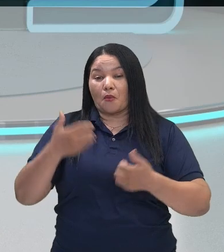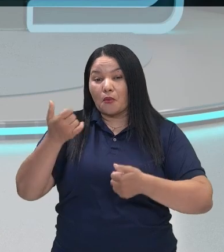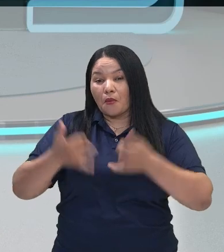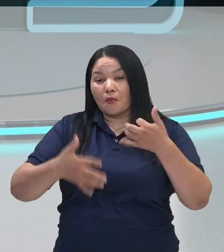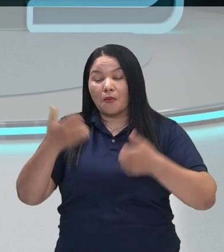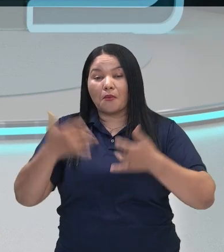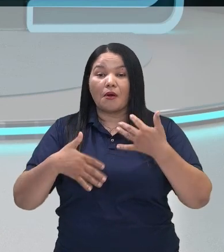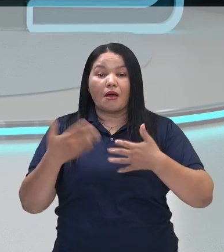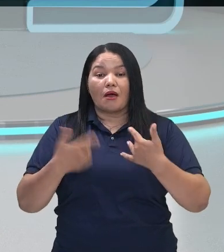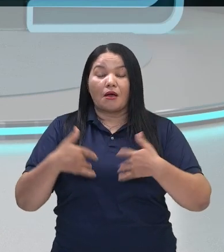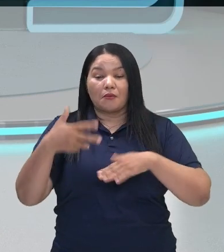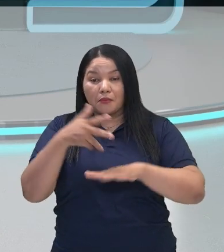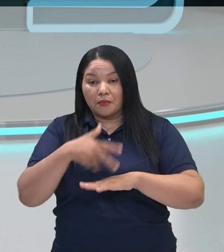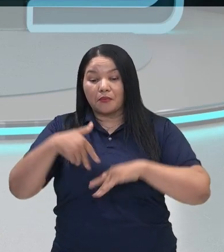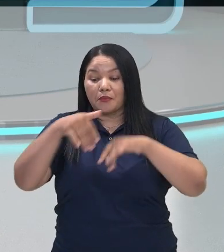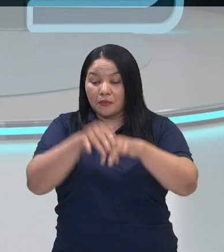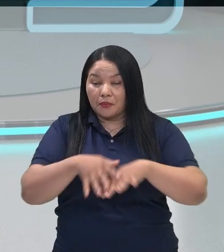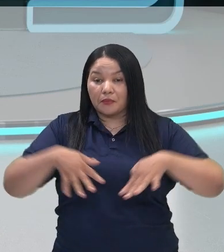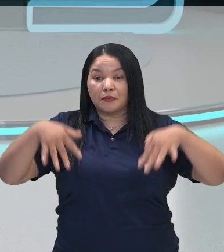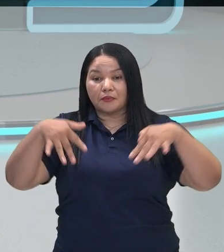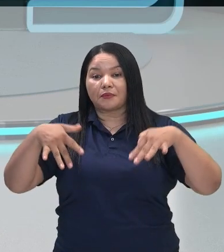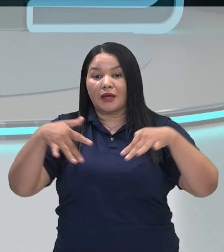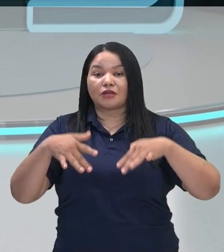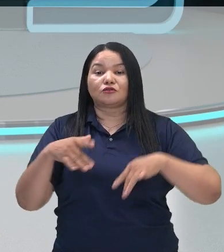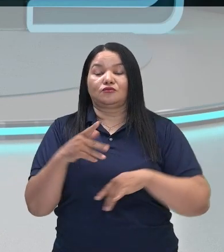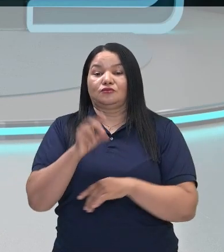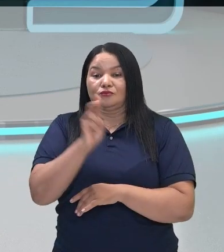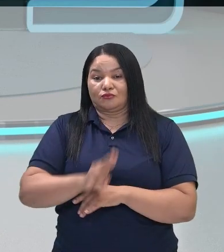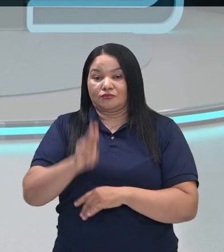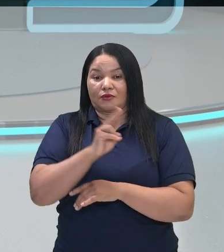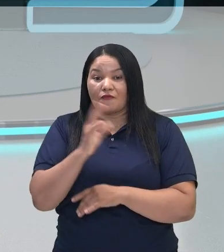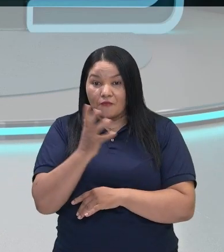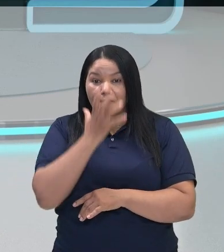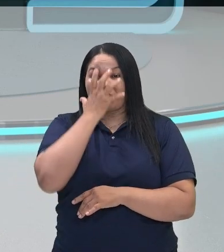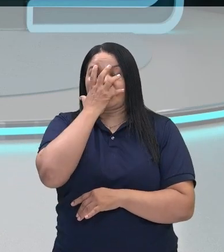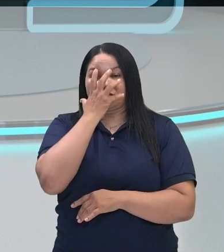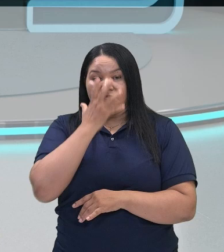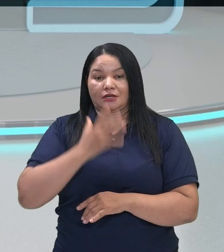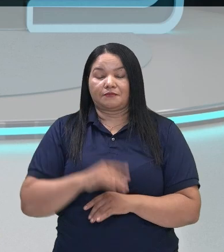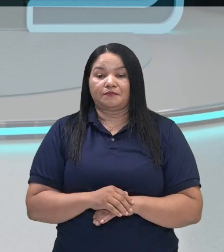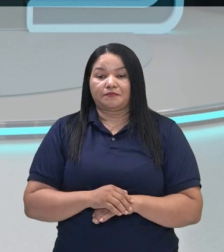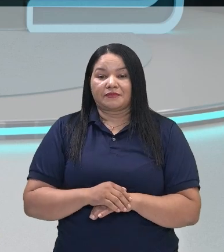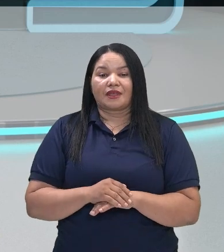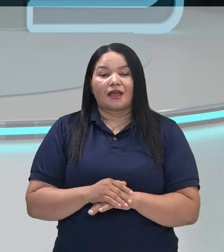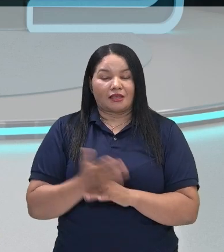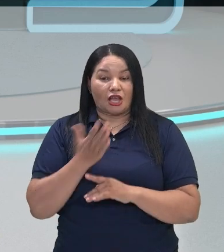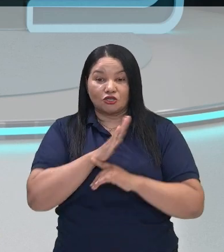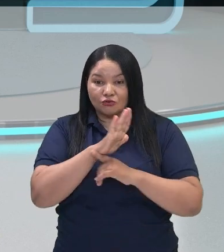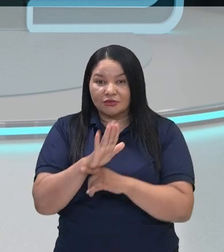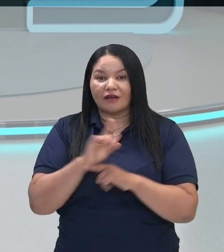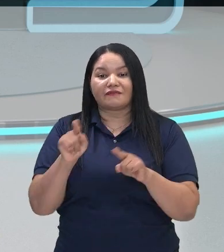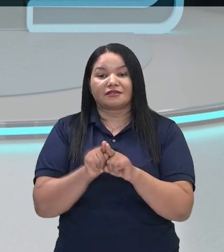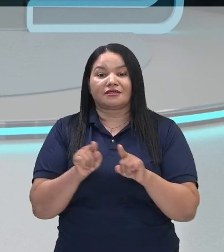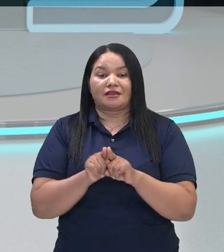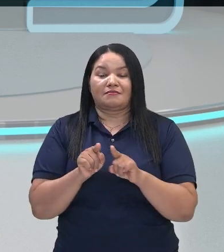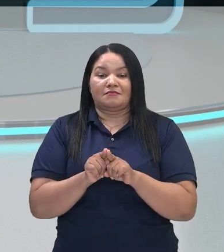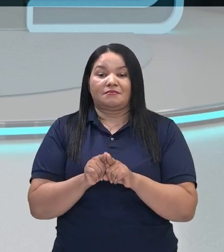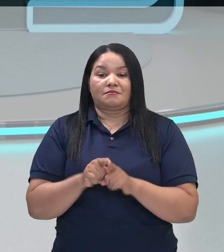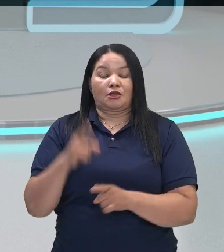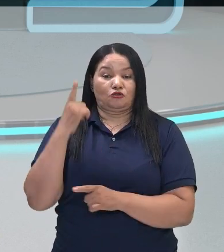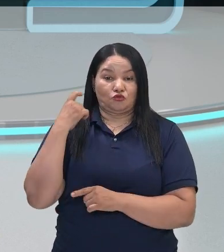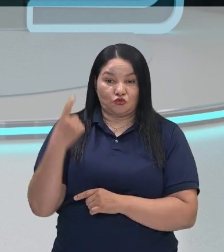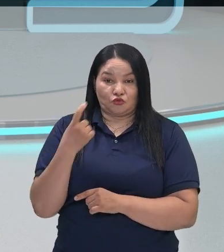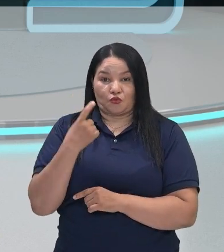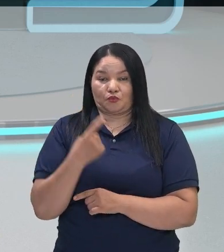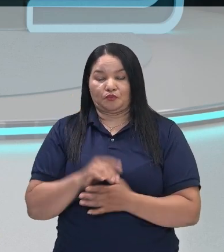apresentação, e eles utilizavam essas máscaras também, certo? E também ajudava na questão da acústica.